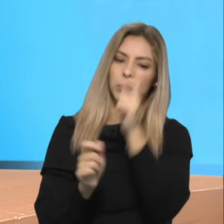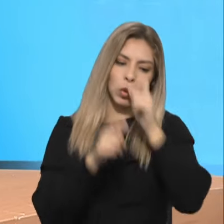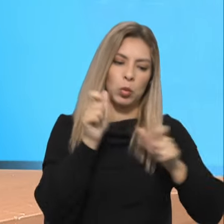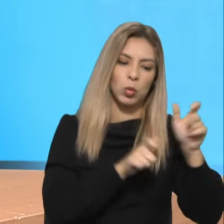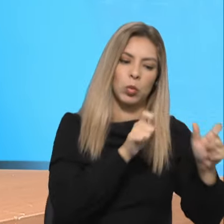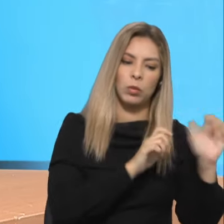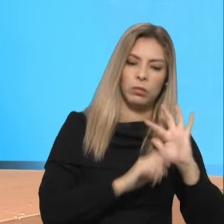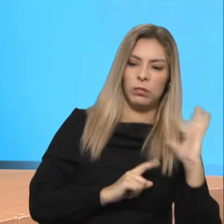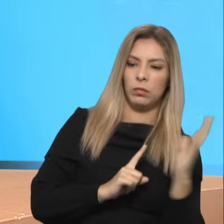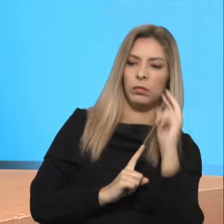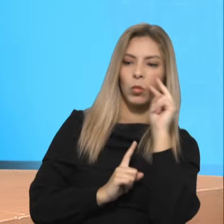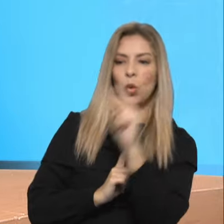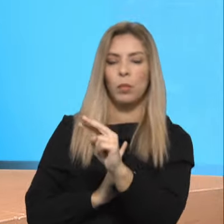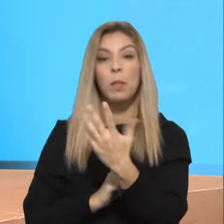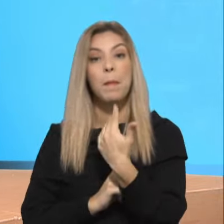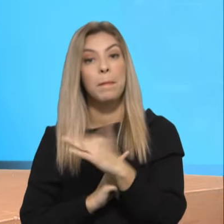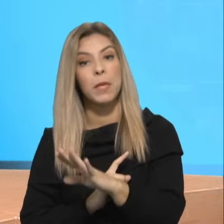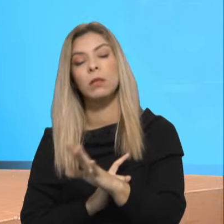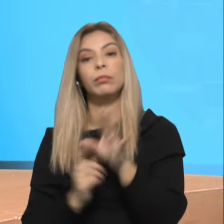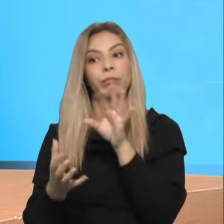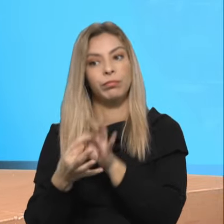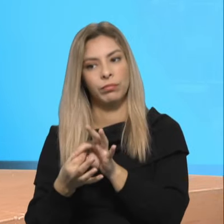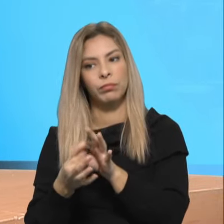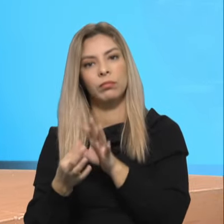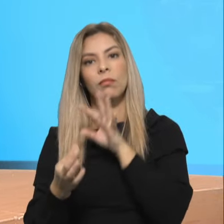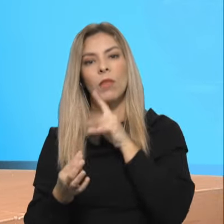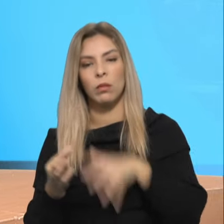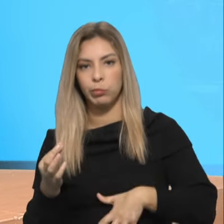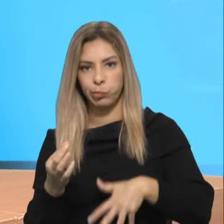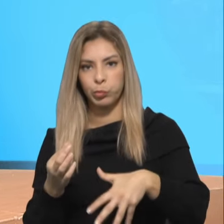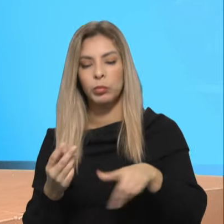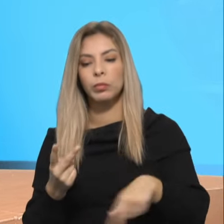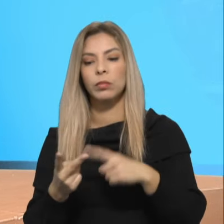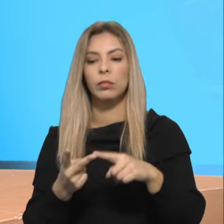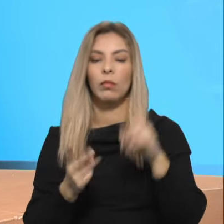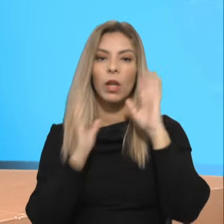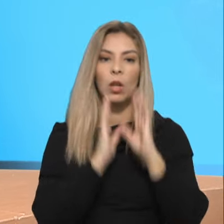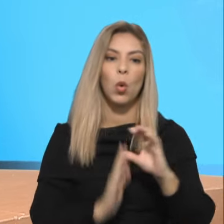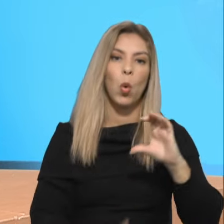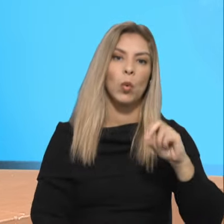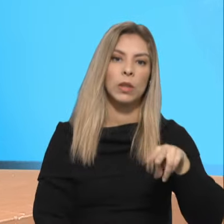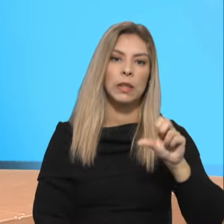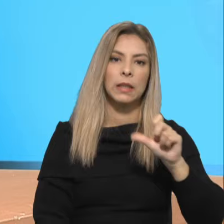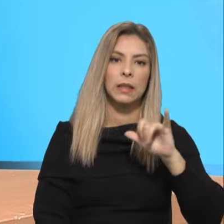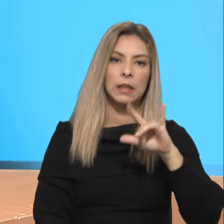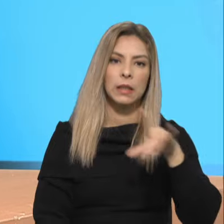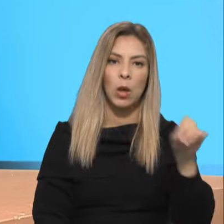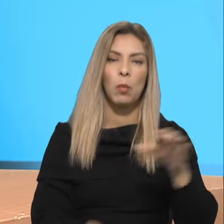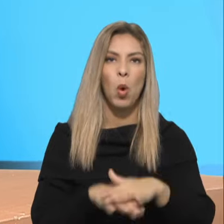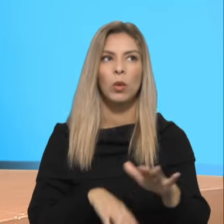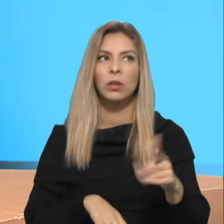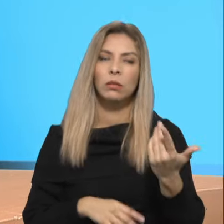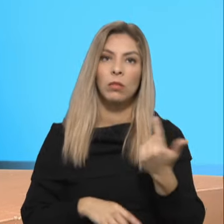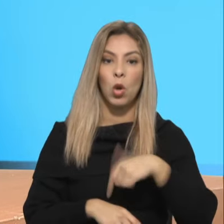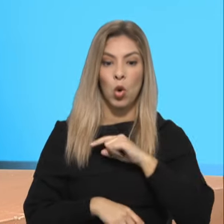Mas, claro, esta vinculação da maternidade de Maria à Imaculada Conceição, por causa dela ser a mãe de Cristo, fazia sentido para